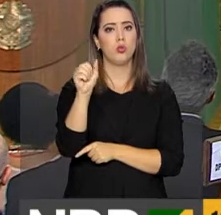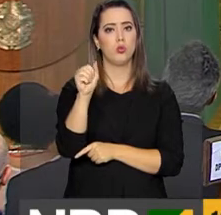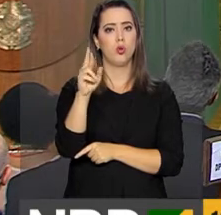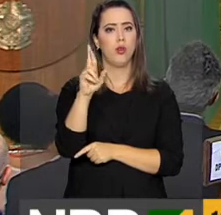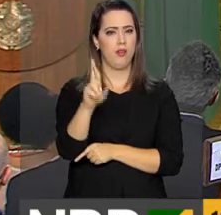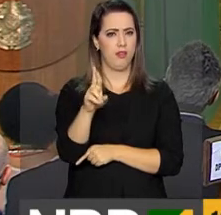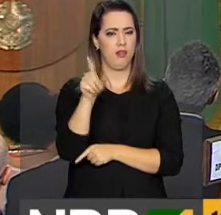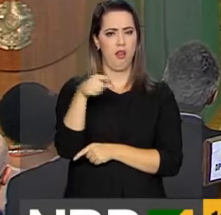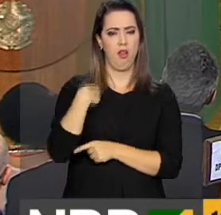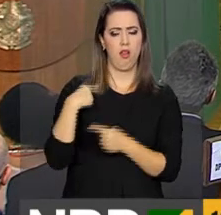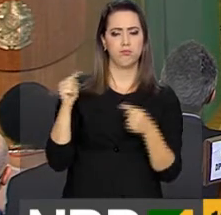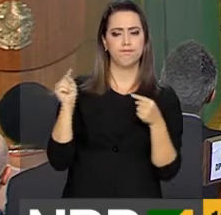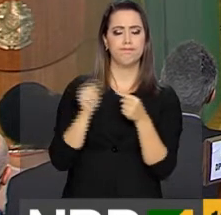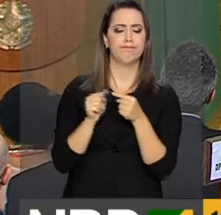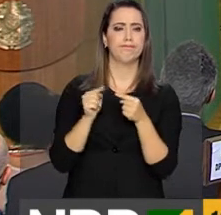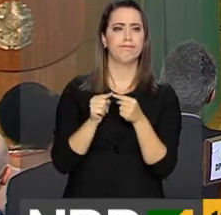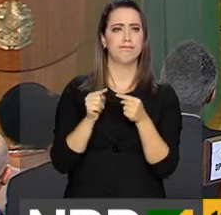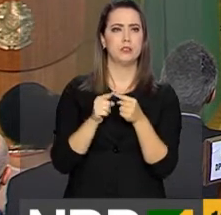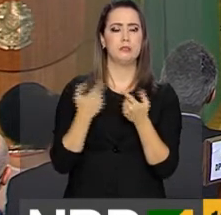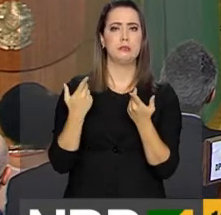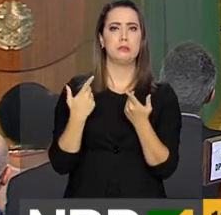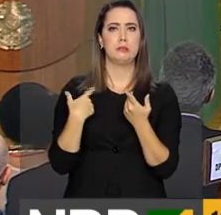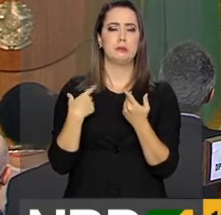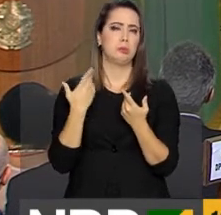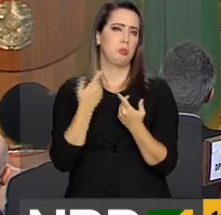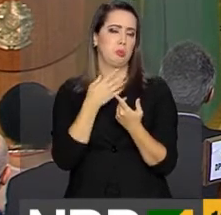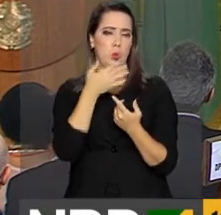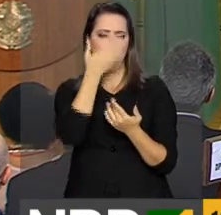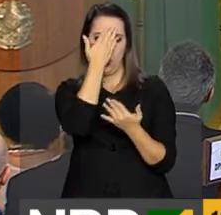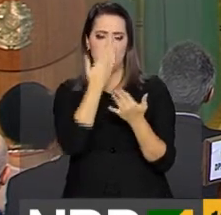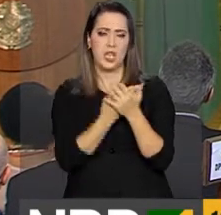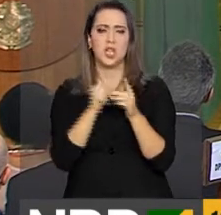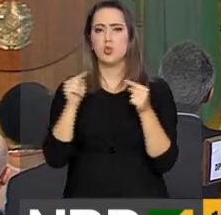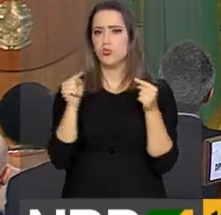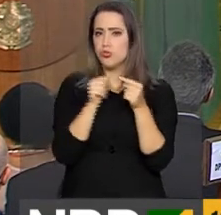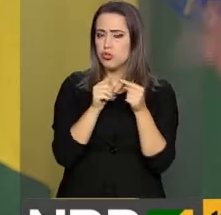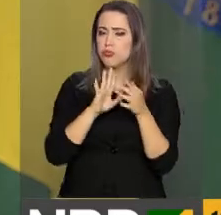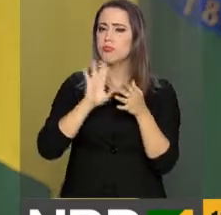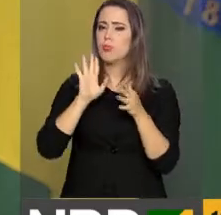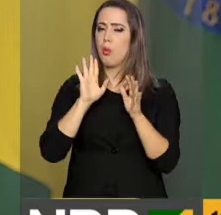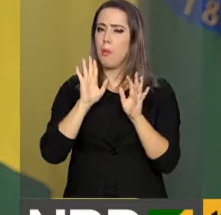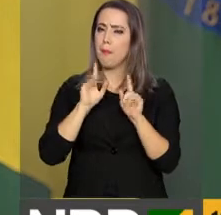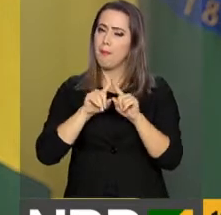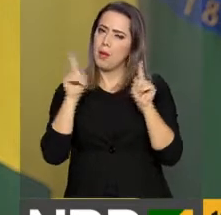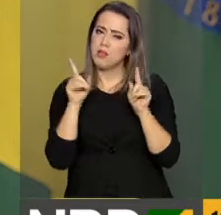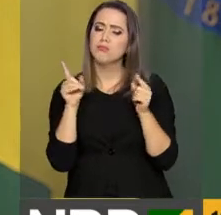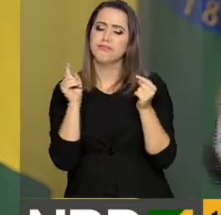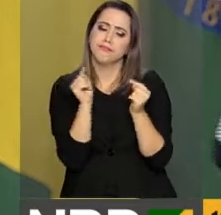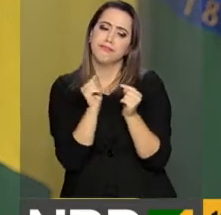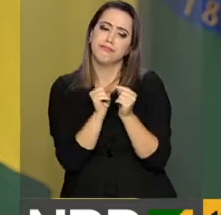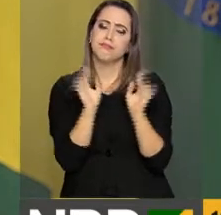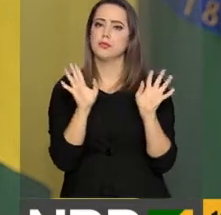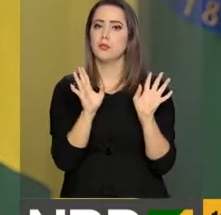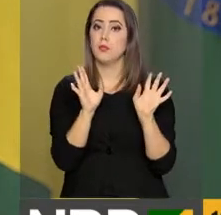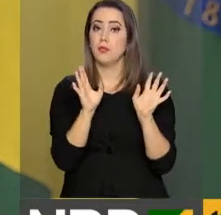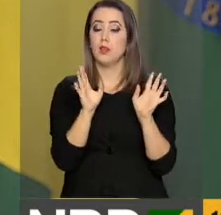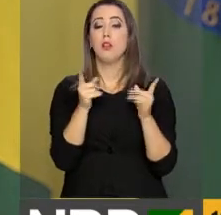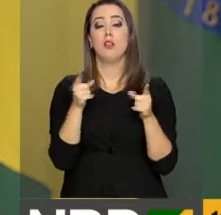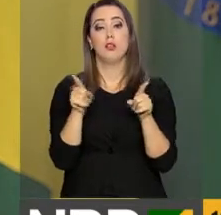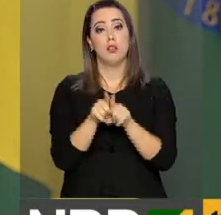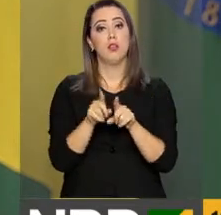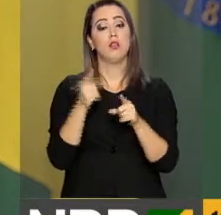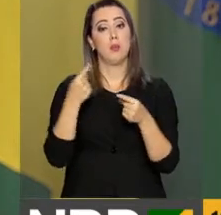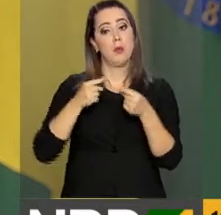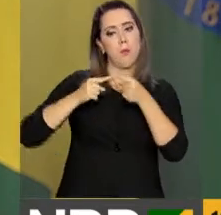coisa, é porque eu estou em desacordo com aquilo, mas tolero, mas admito. Como a intolerância, igualmente, significa inadmitir